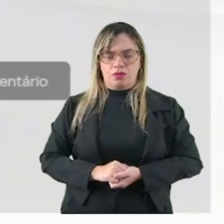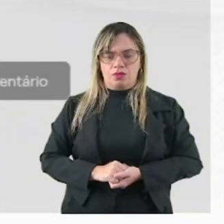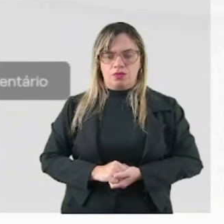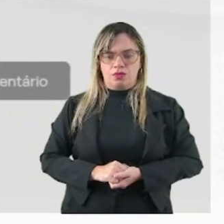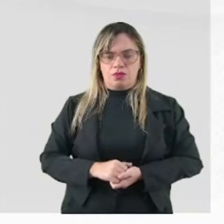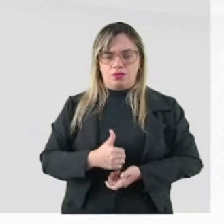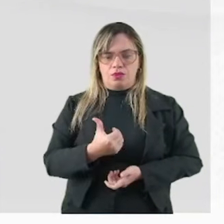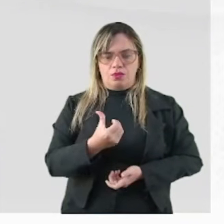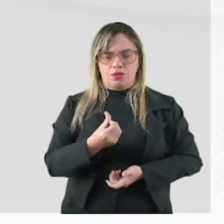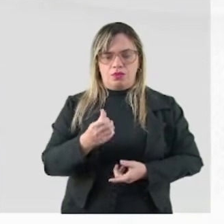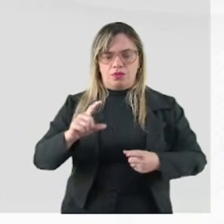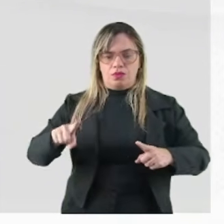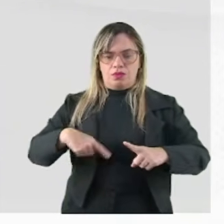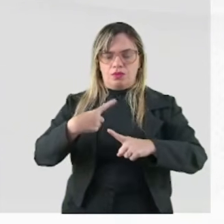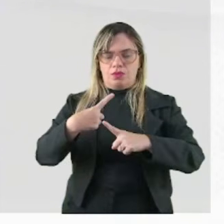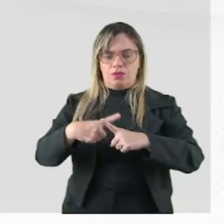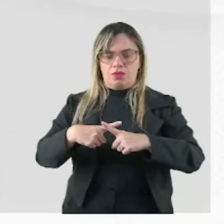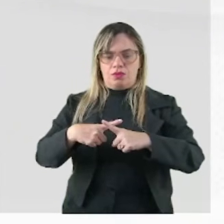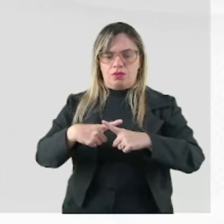vezes